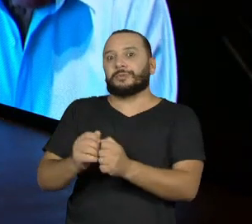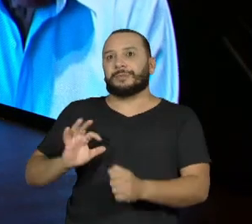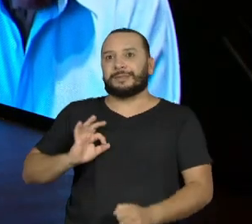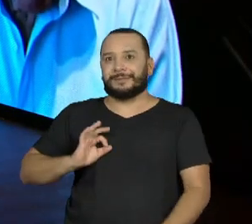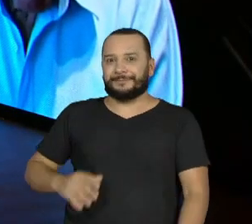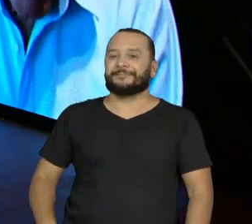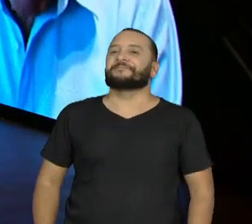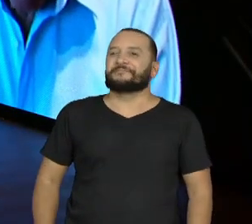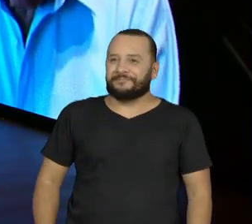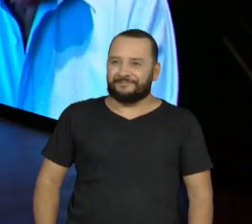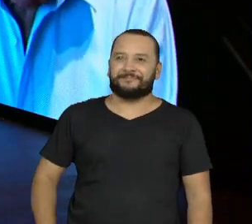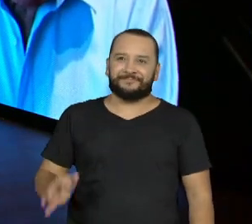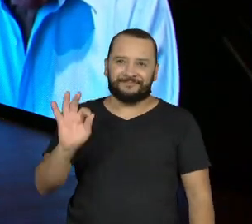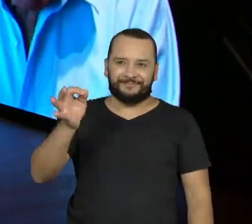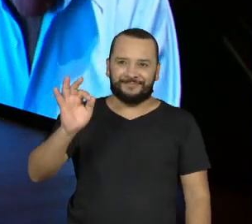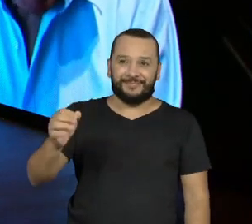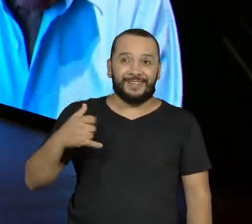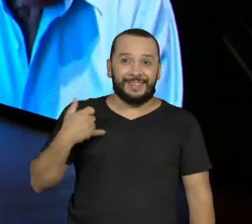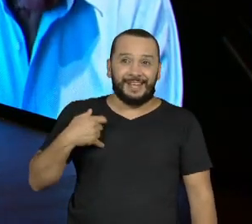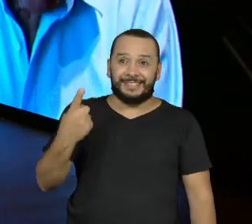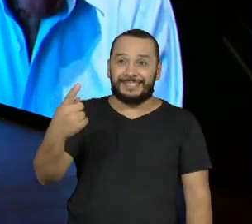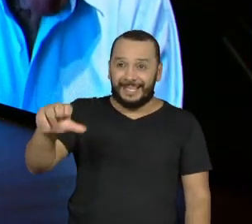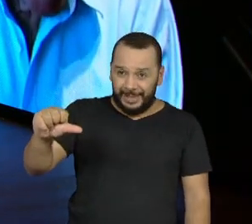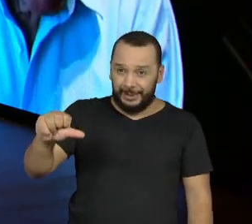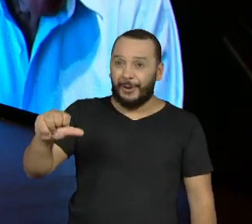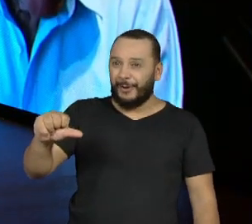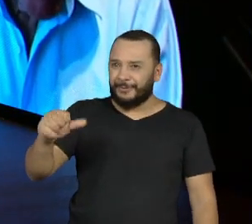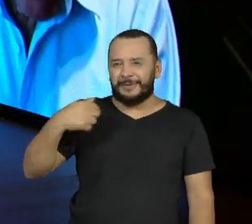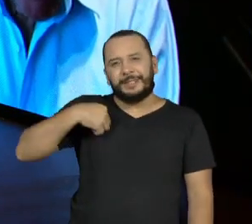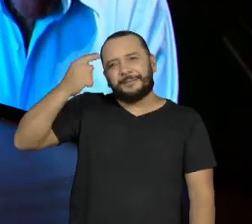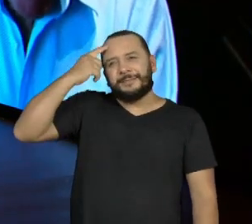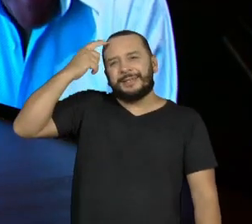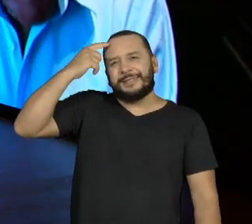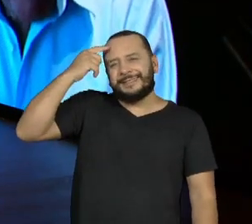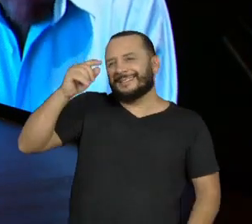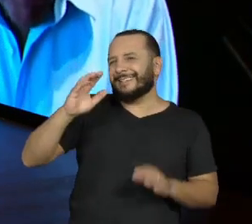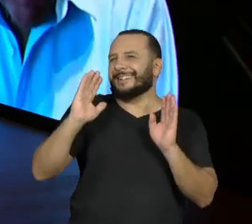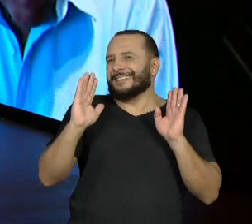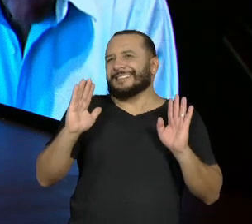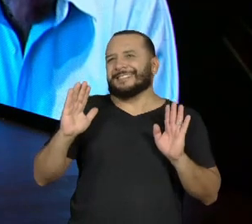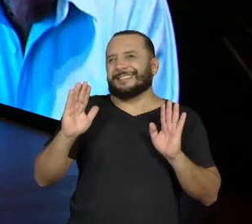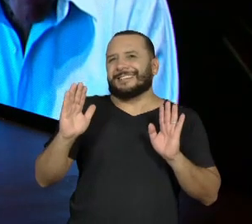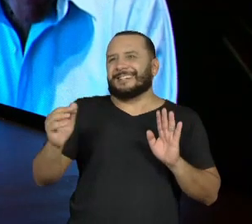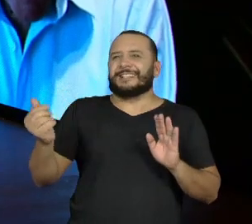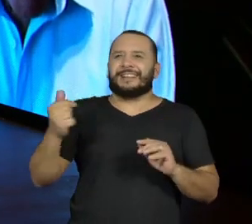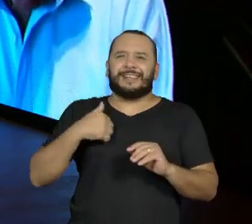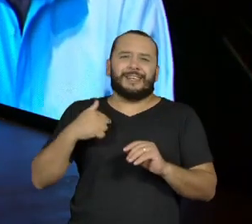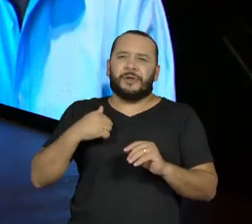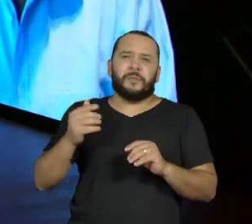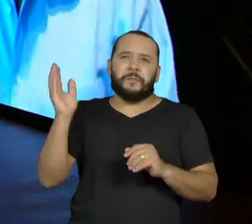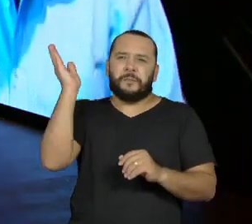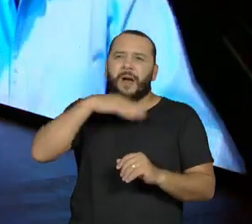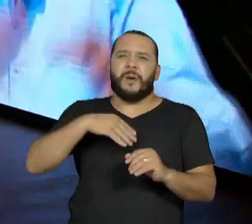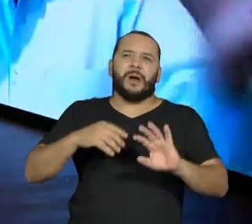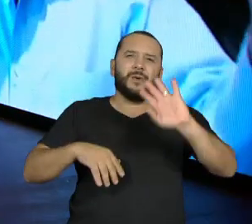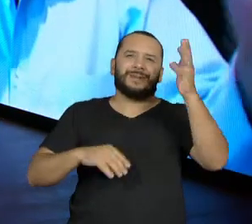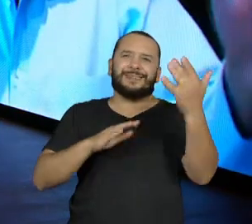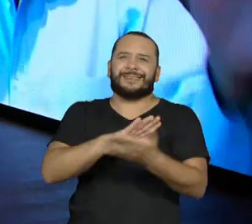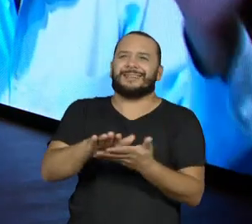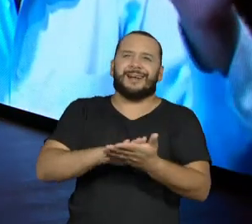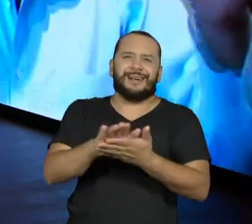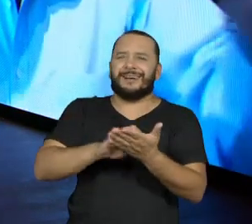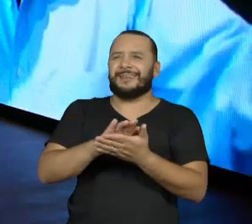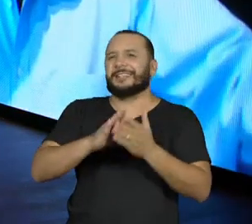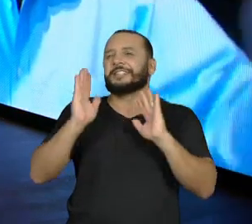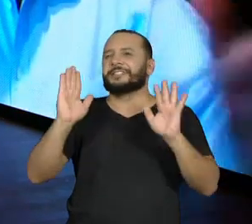Aos 19 anos, você acha que nada vai atingir você. Nada vai acontecer de mal com você. Você não sabe,